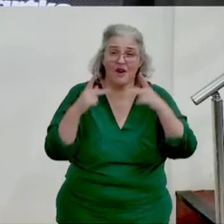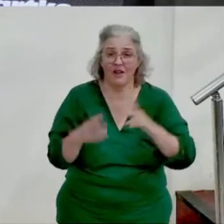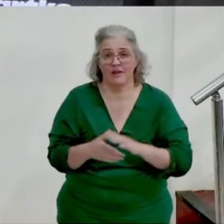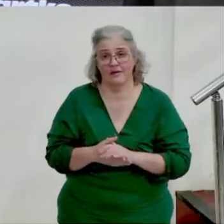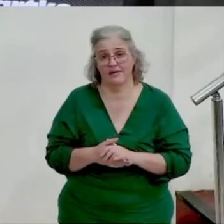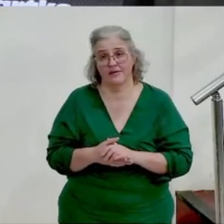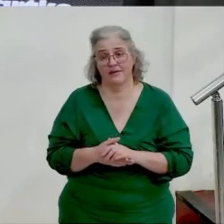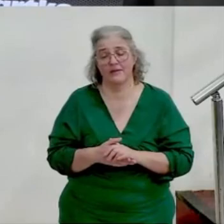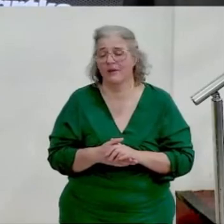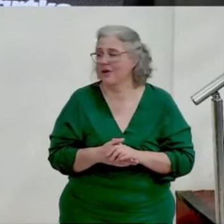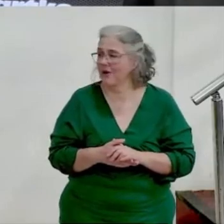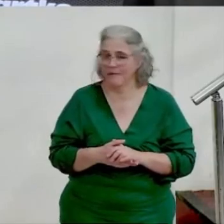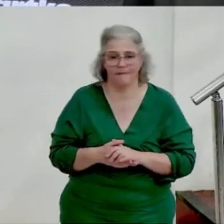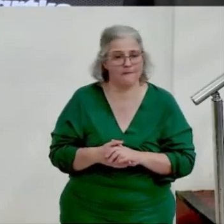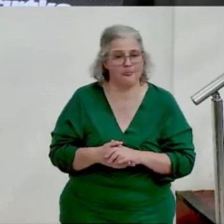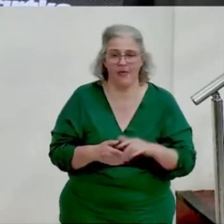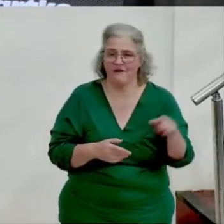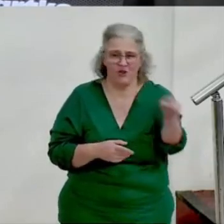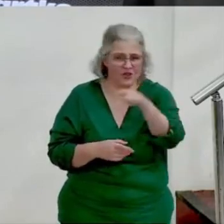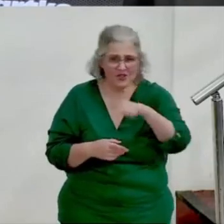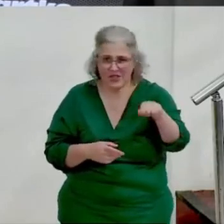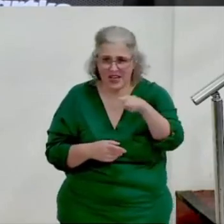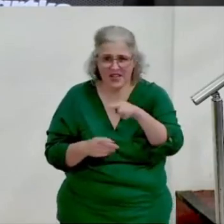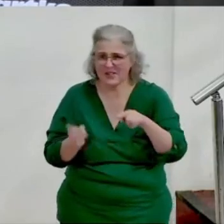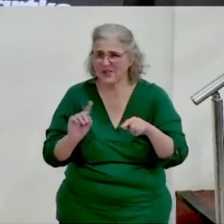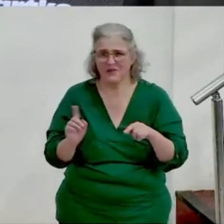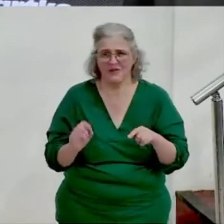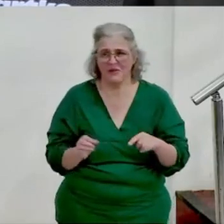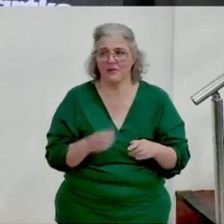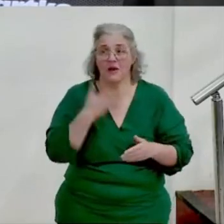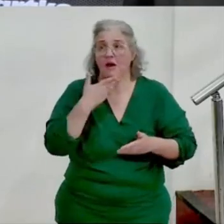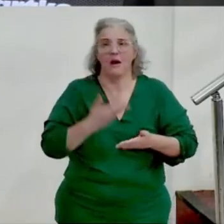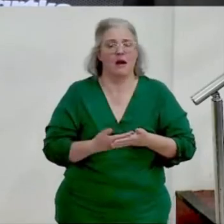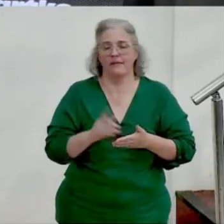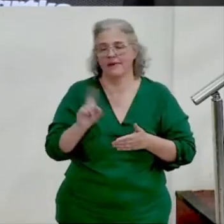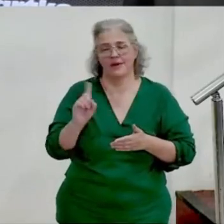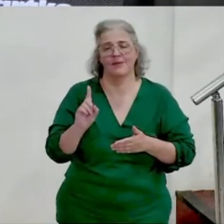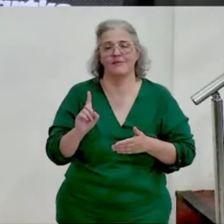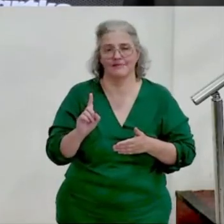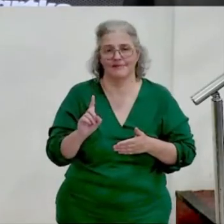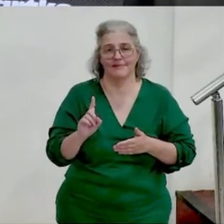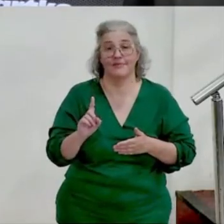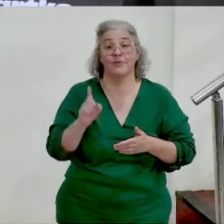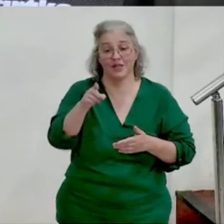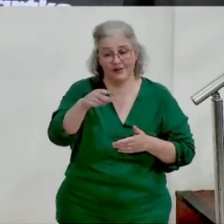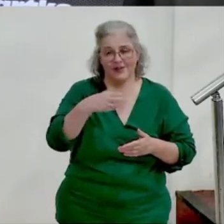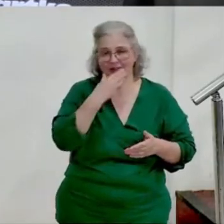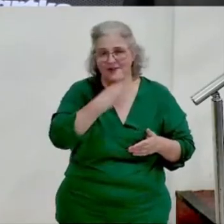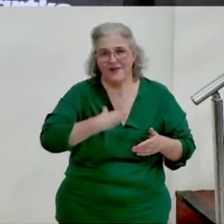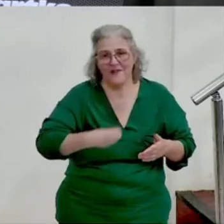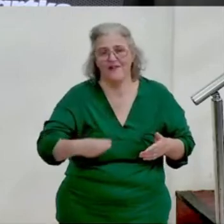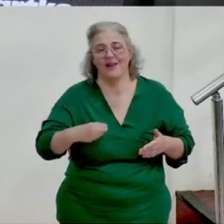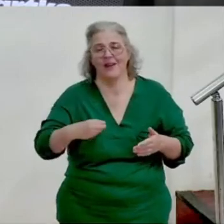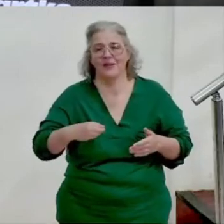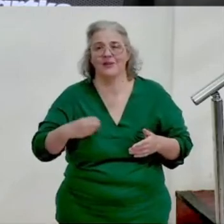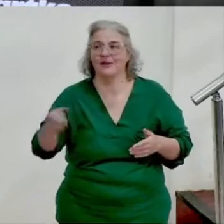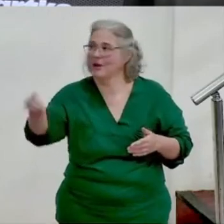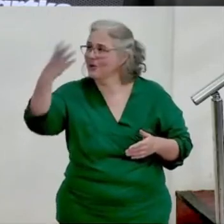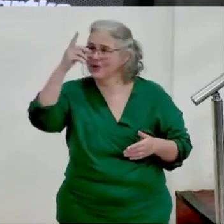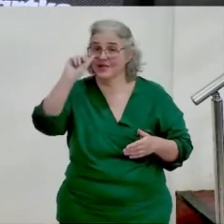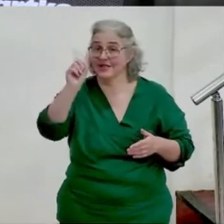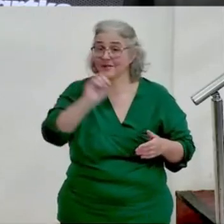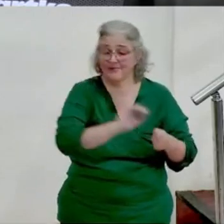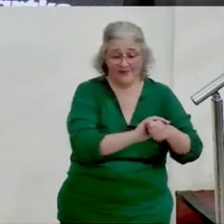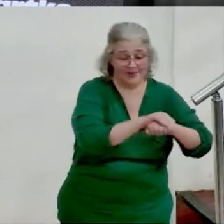vocês de surpresa. Por quê? Porque vocês são filhos da luz e não das trevas. Essa é a resposta de Paulo, muito direta, muito clara, nos